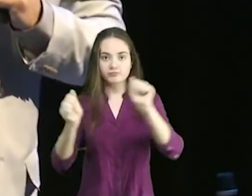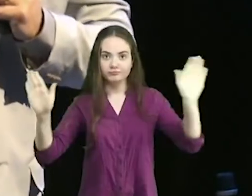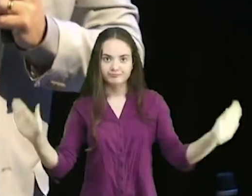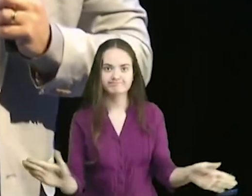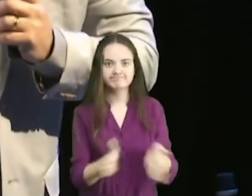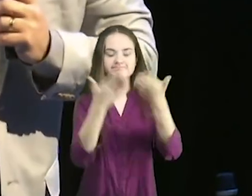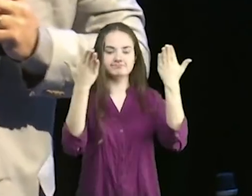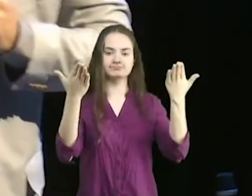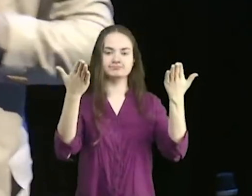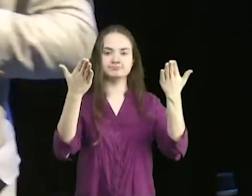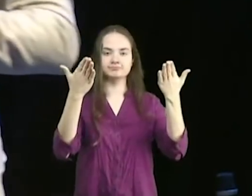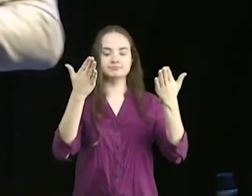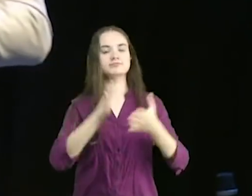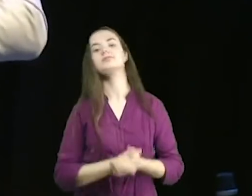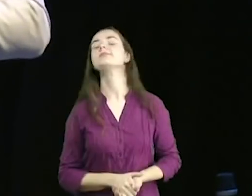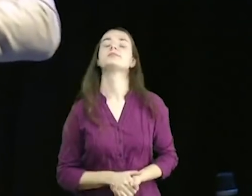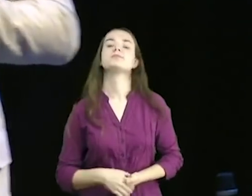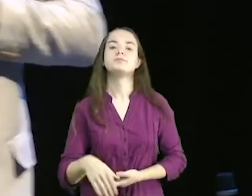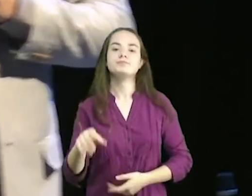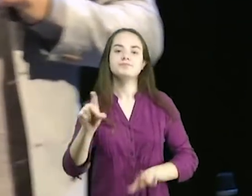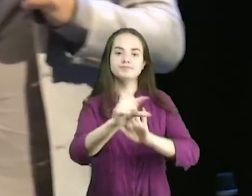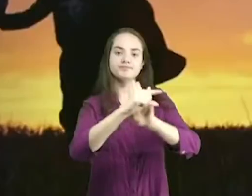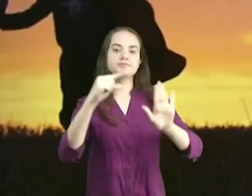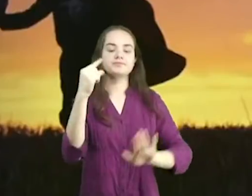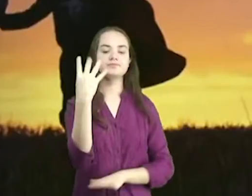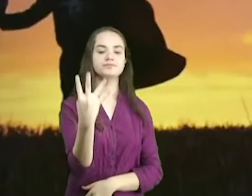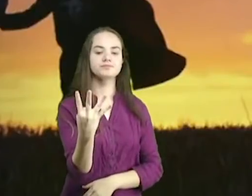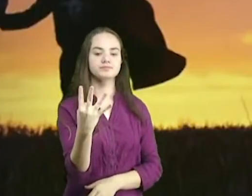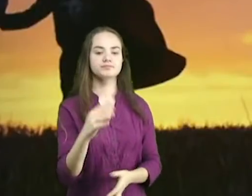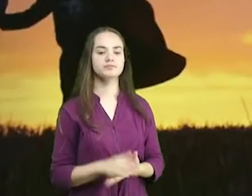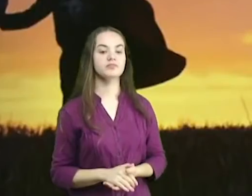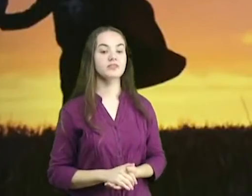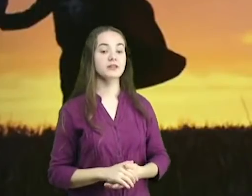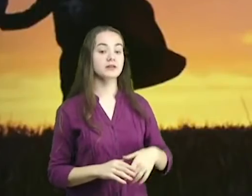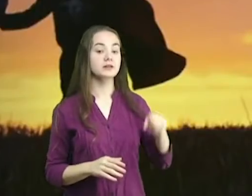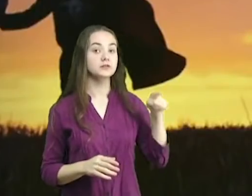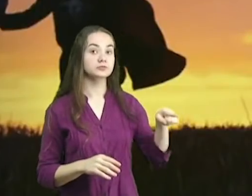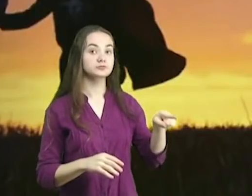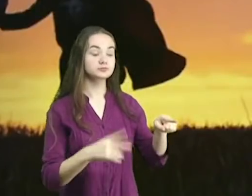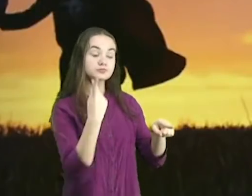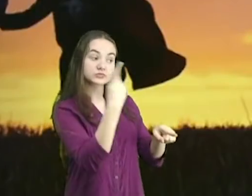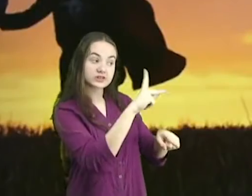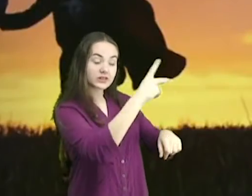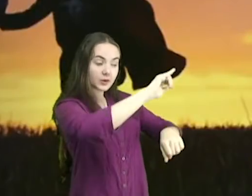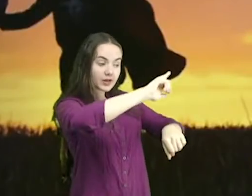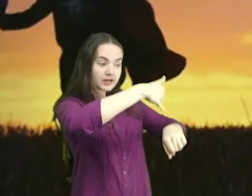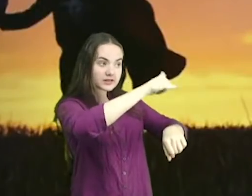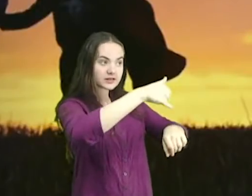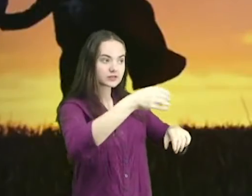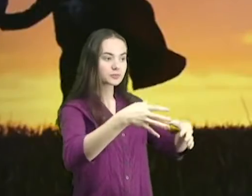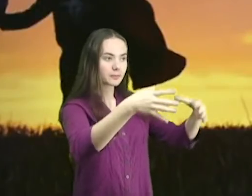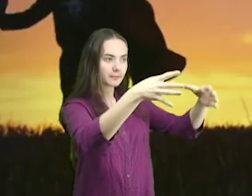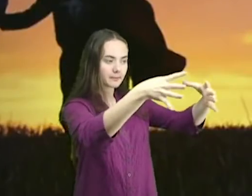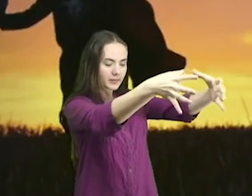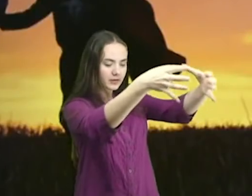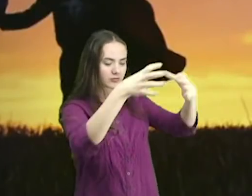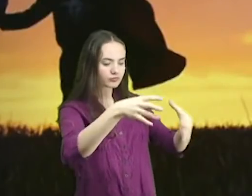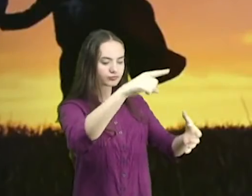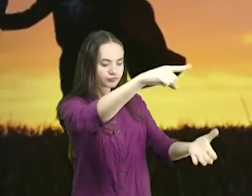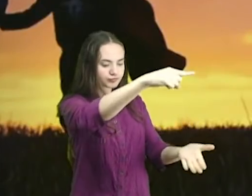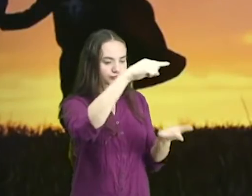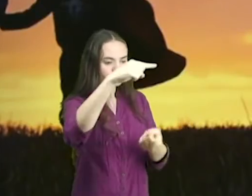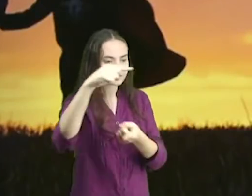sobrenatural. Verso 4: derrame daquele azeite em cada vasilha e